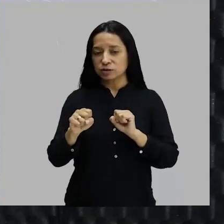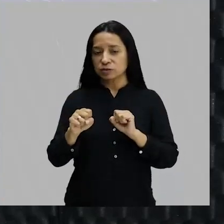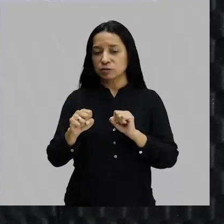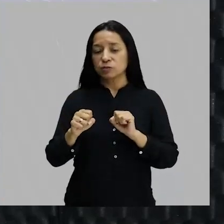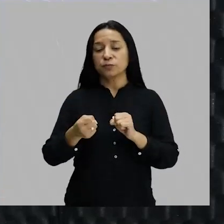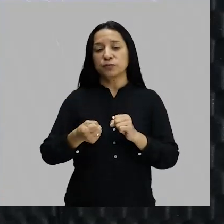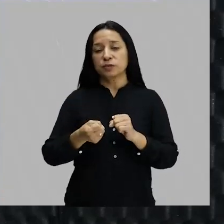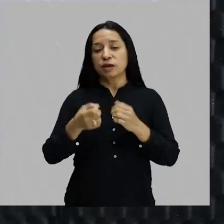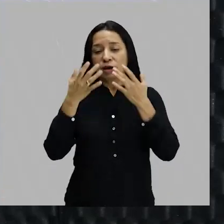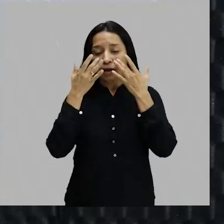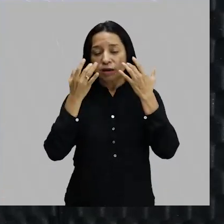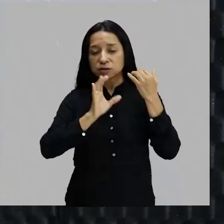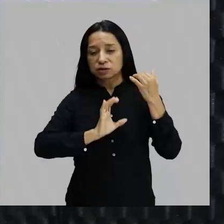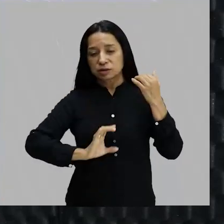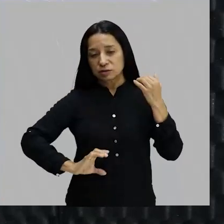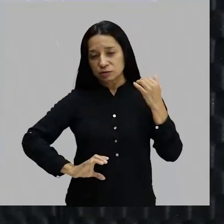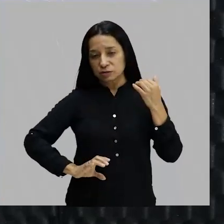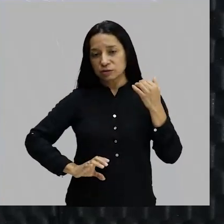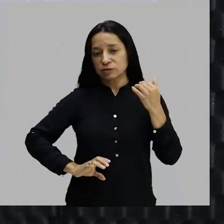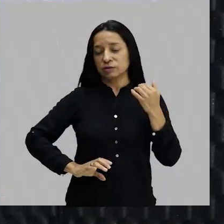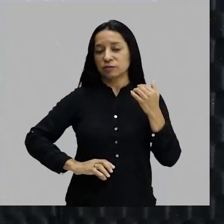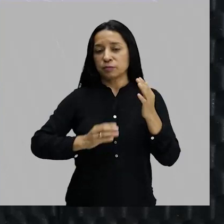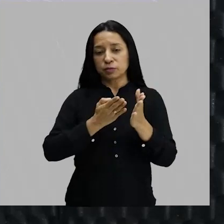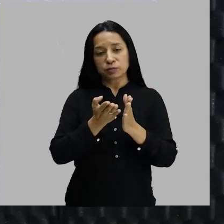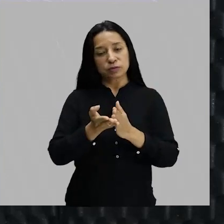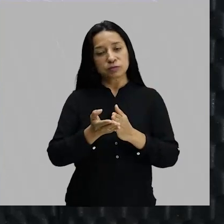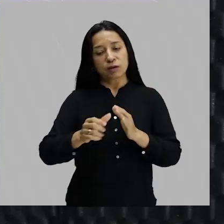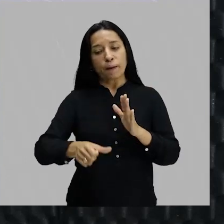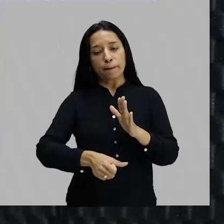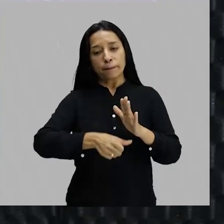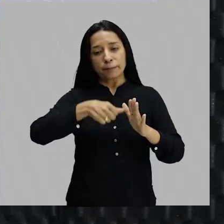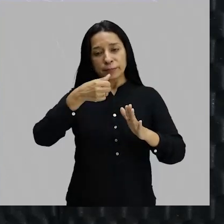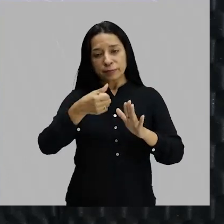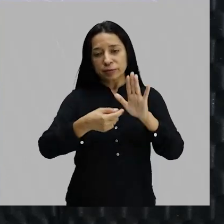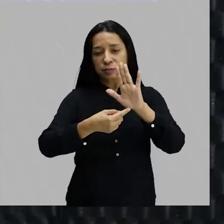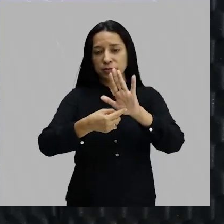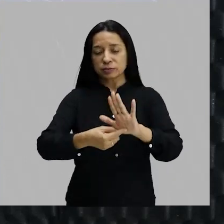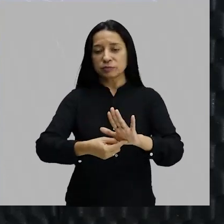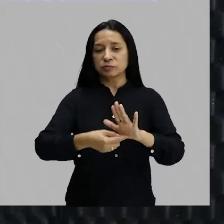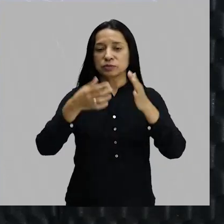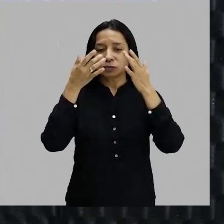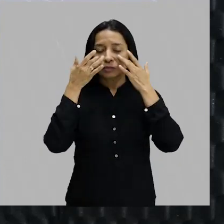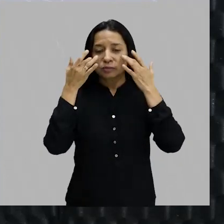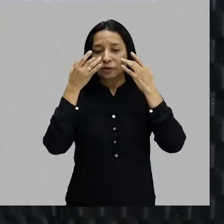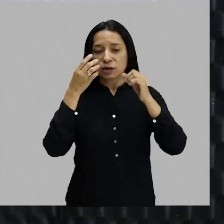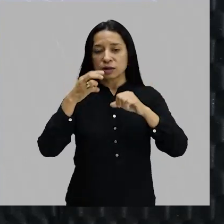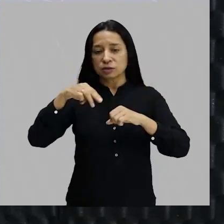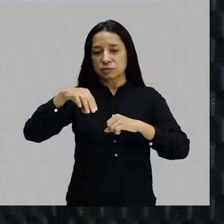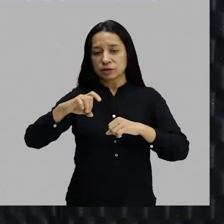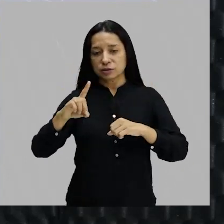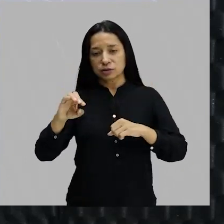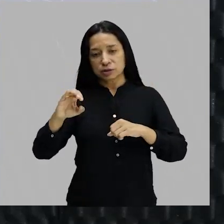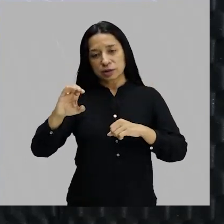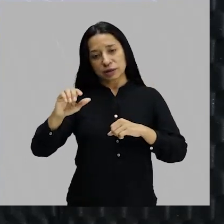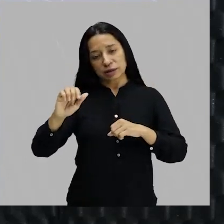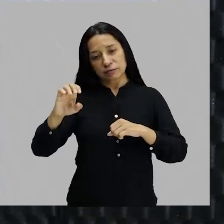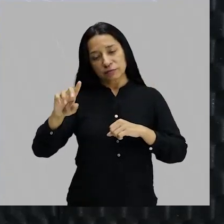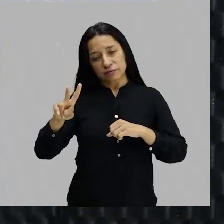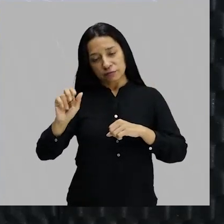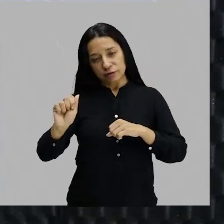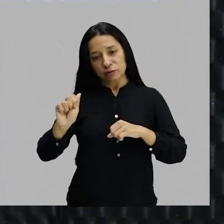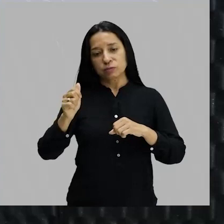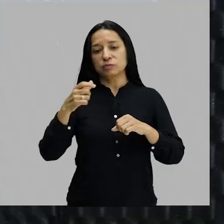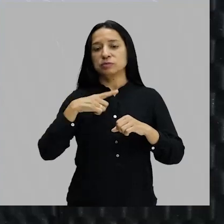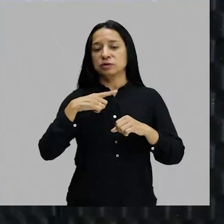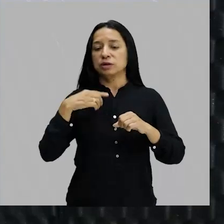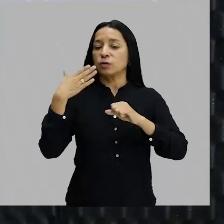cristã primitiva, a gente está falando da primeira manifestação de arte medieval que tem como base o cristianismo, que vai mandar na